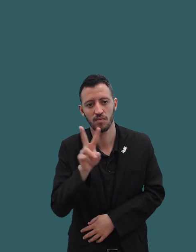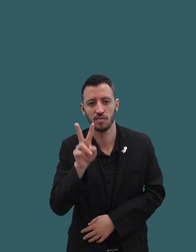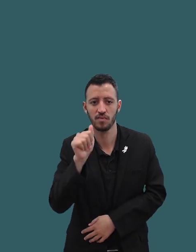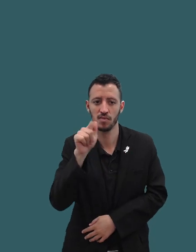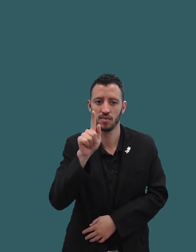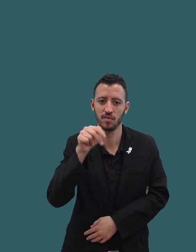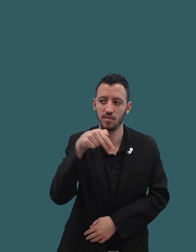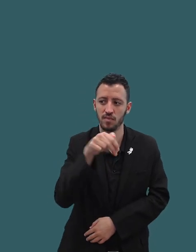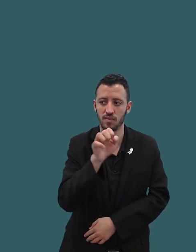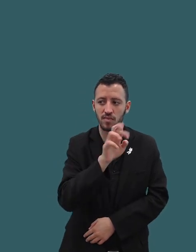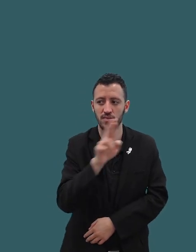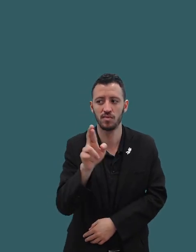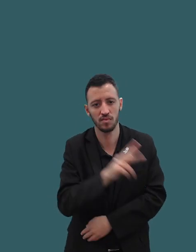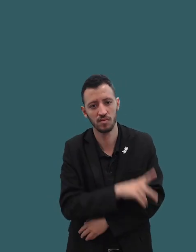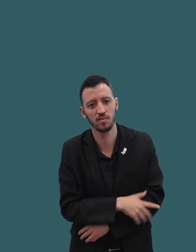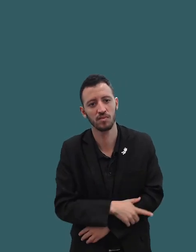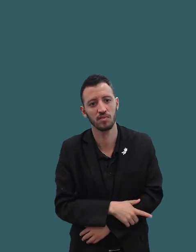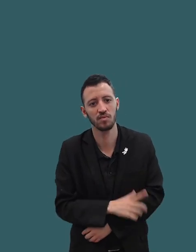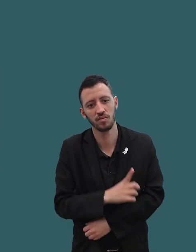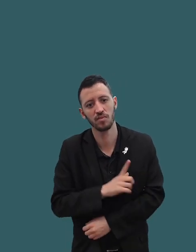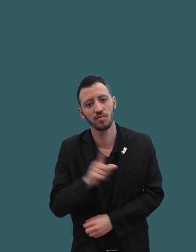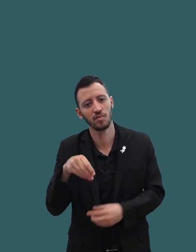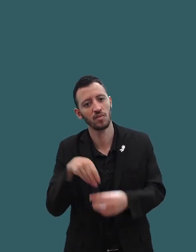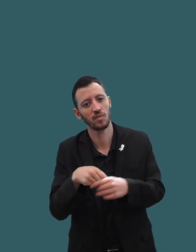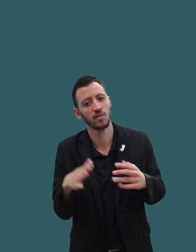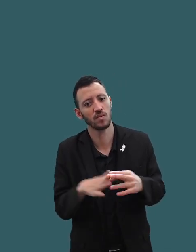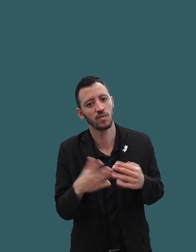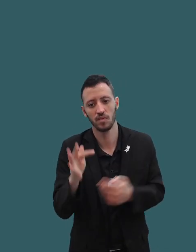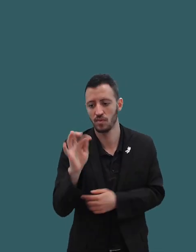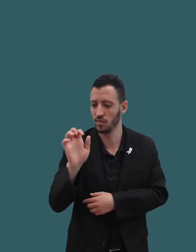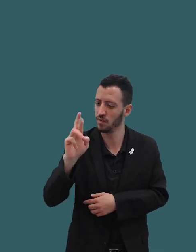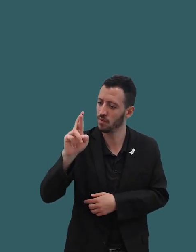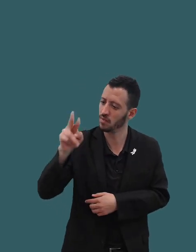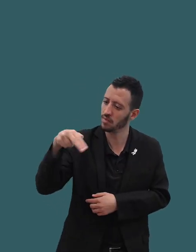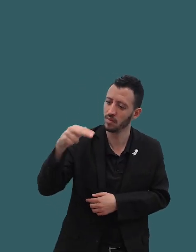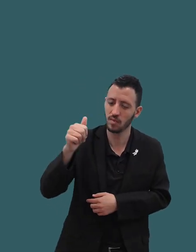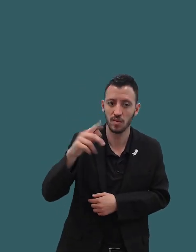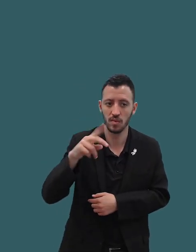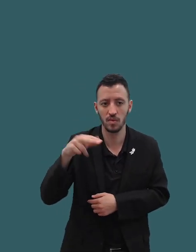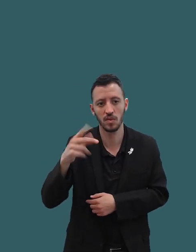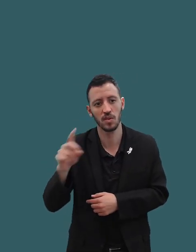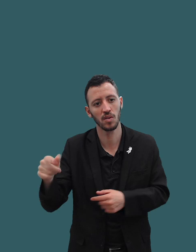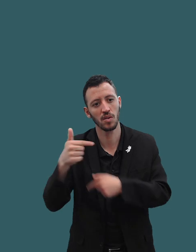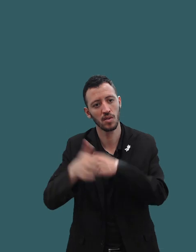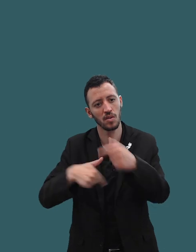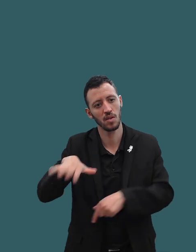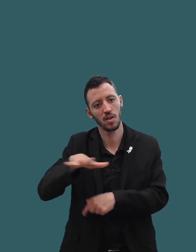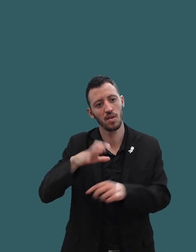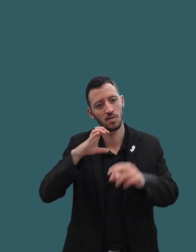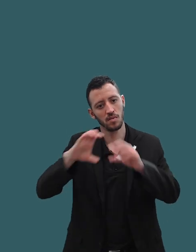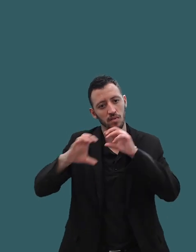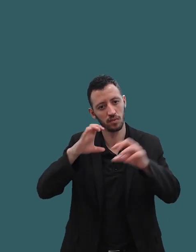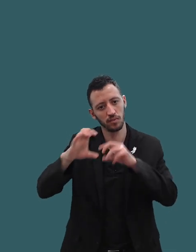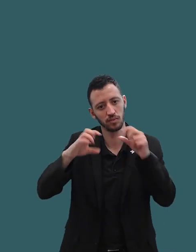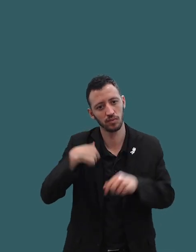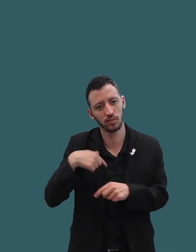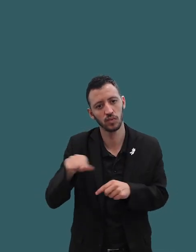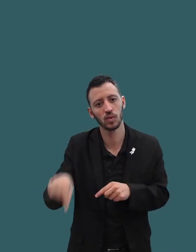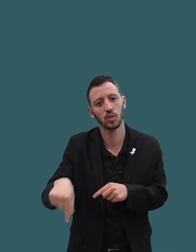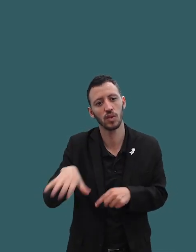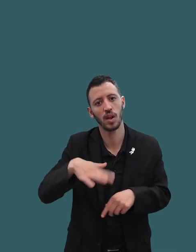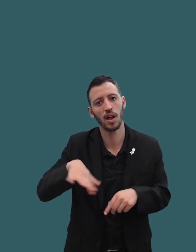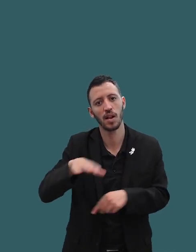Wagner Vasconcelos, né? Porque Wagner e Fernanda são da área de comunicação, eu sou